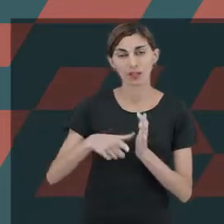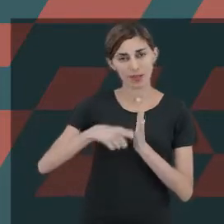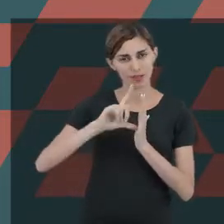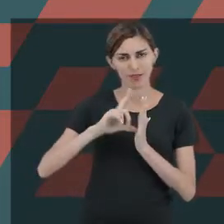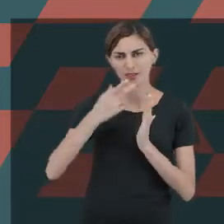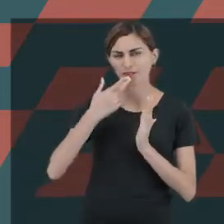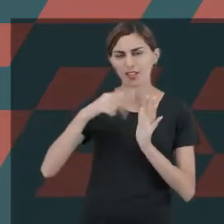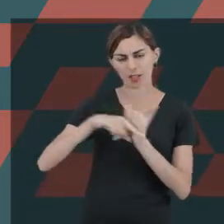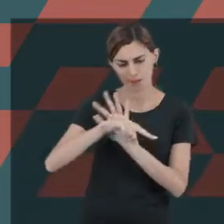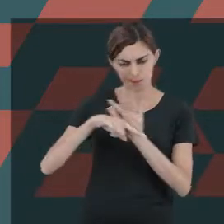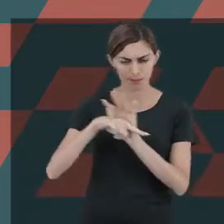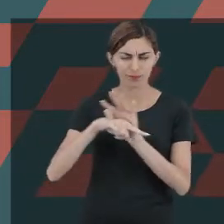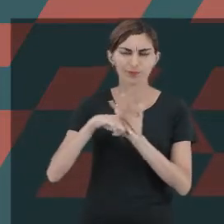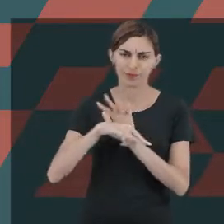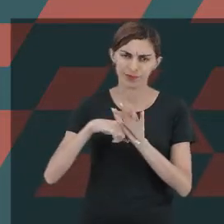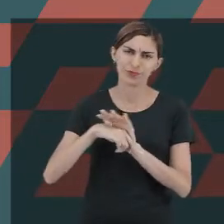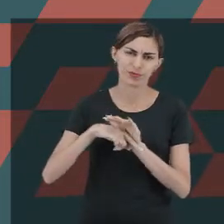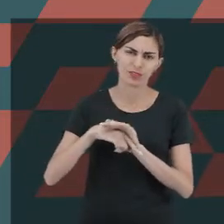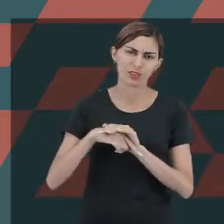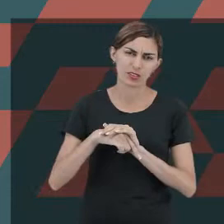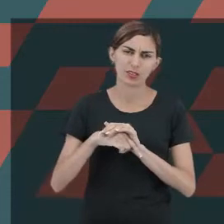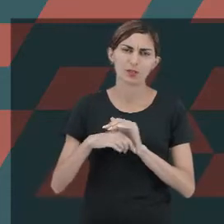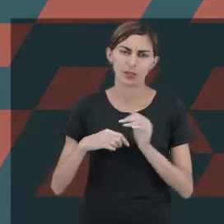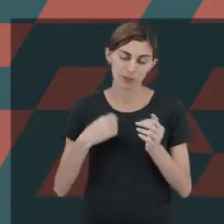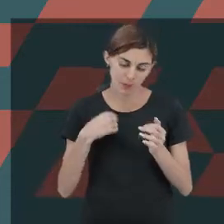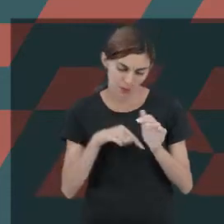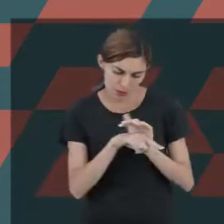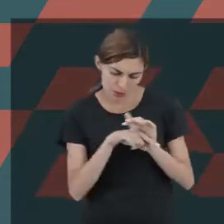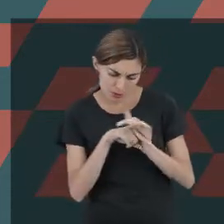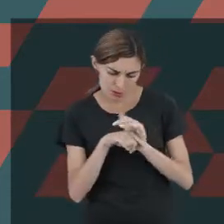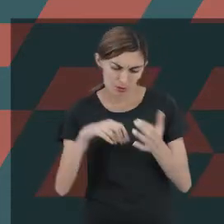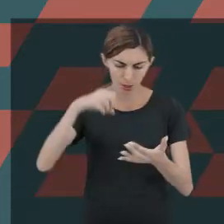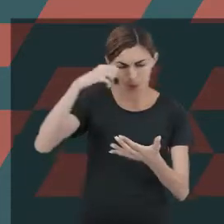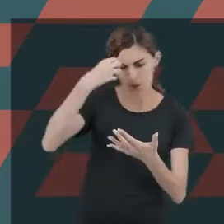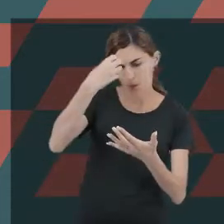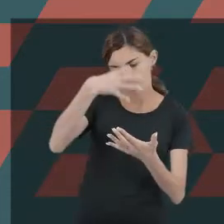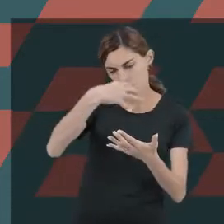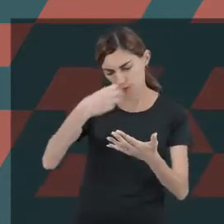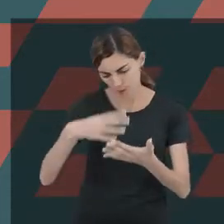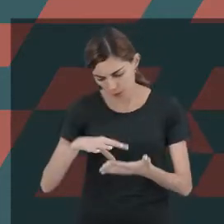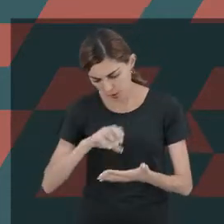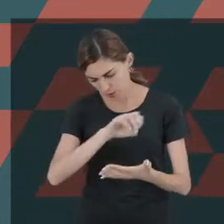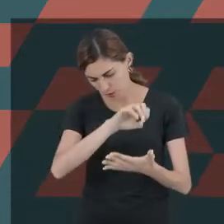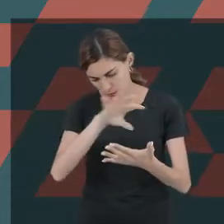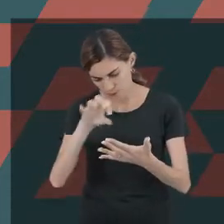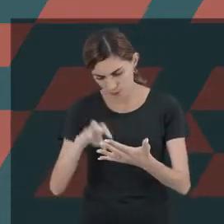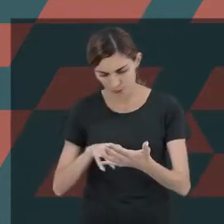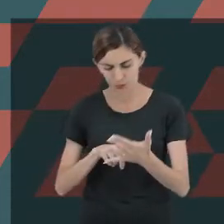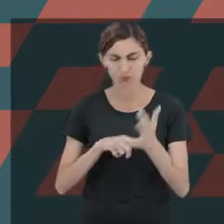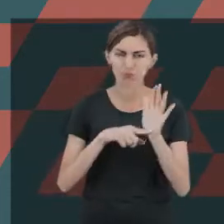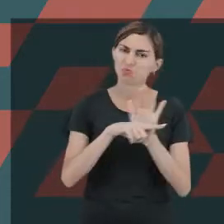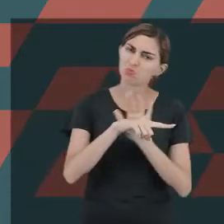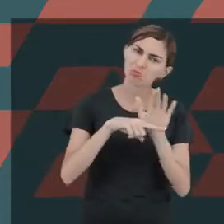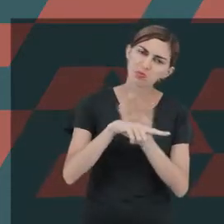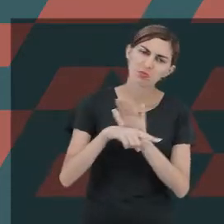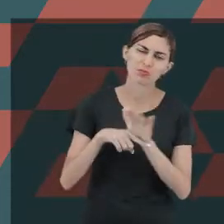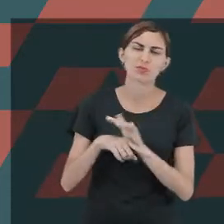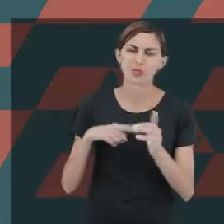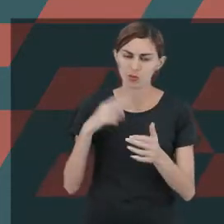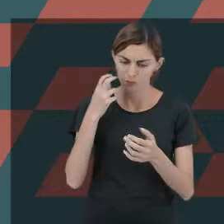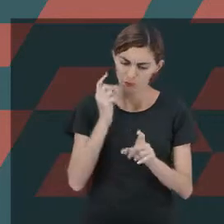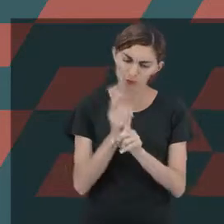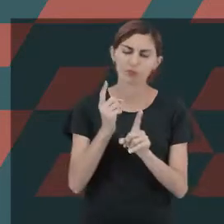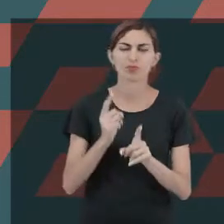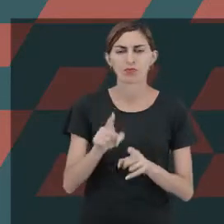exames anatomopatológicos, só pela clínica e pelo exame de imagem, que o Zika vírus ele tem realmente um tropismo